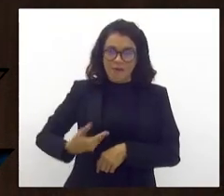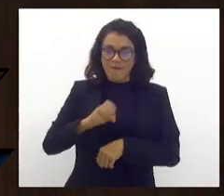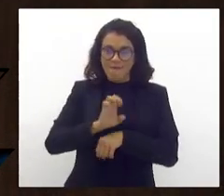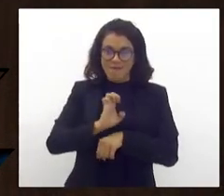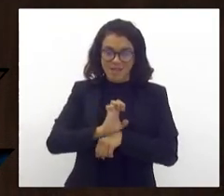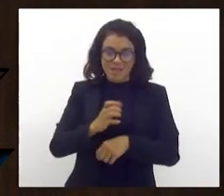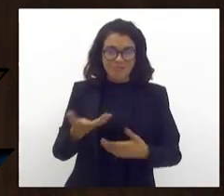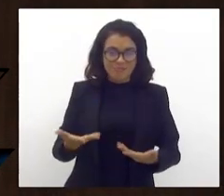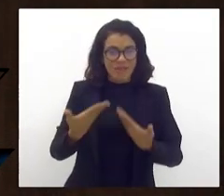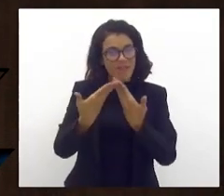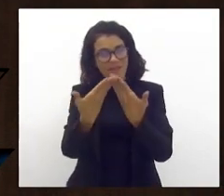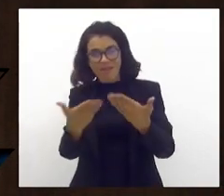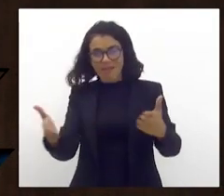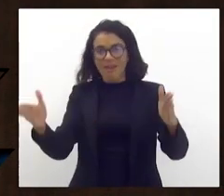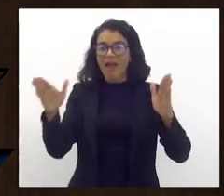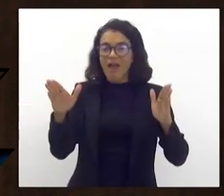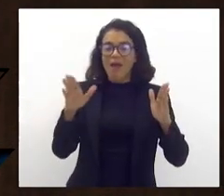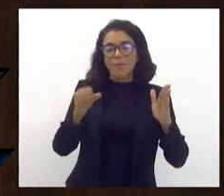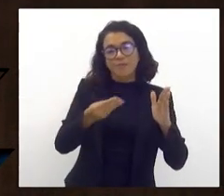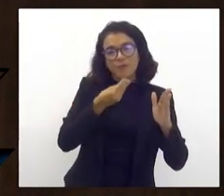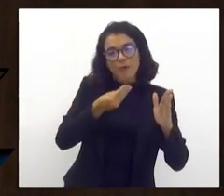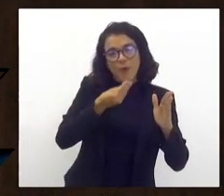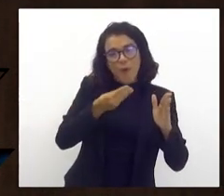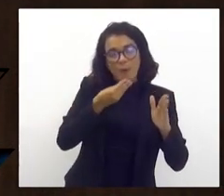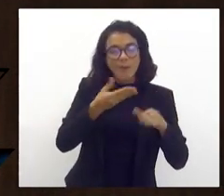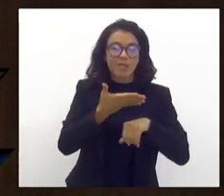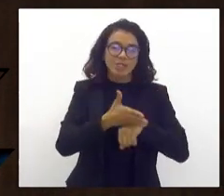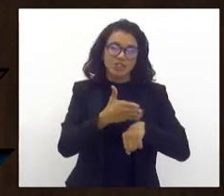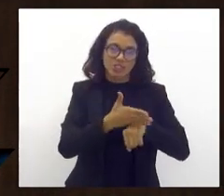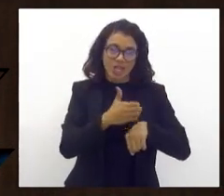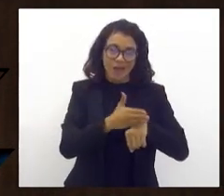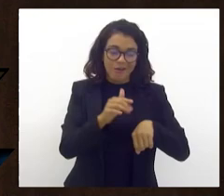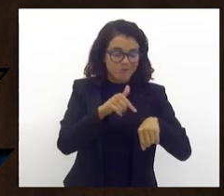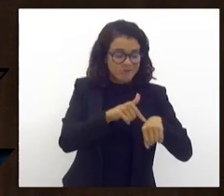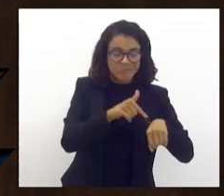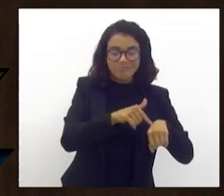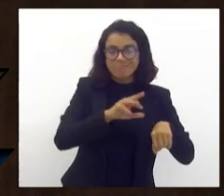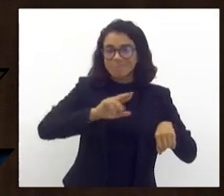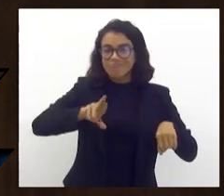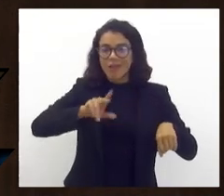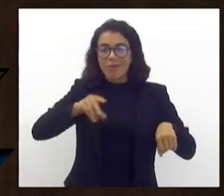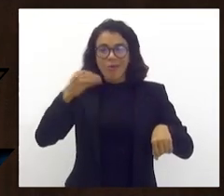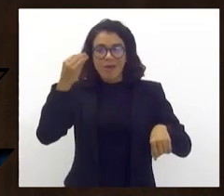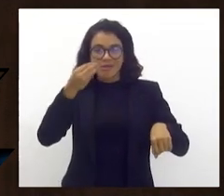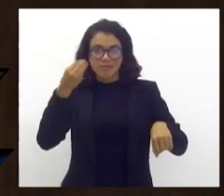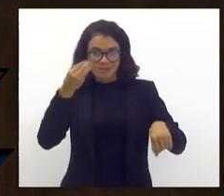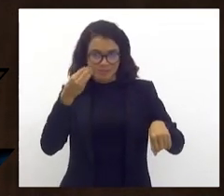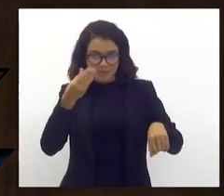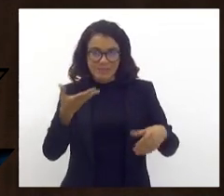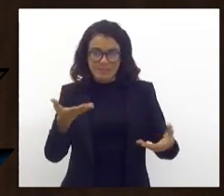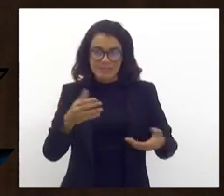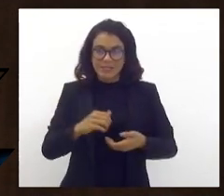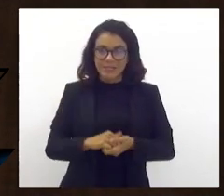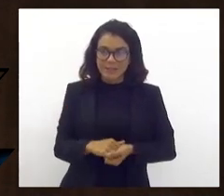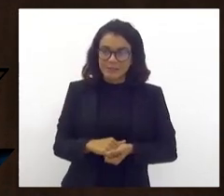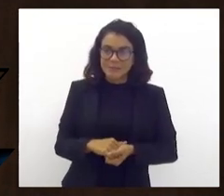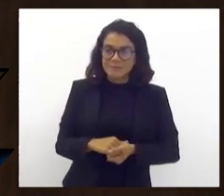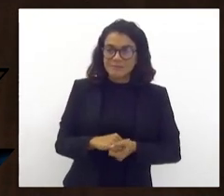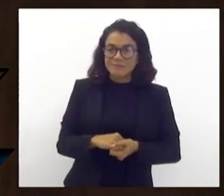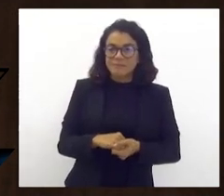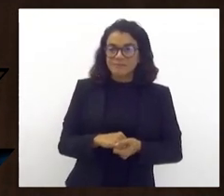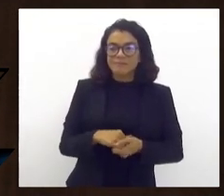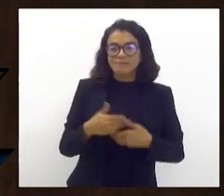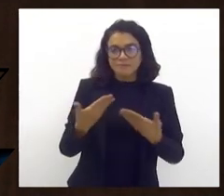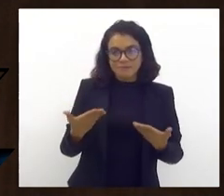estado que abrem a oportunidade da política de estágio. Então, a política de vossas